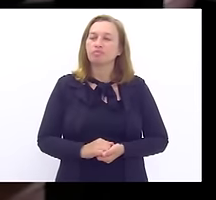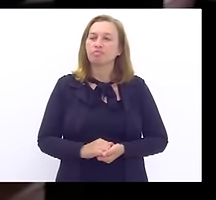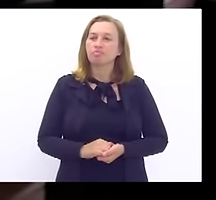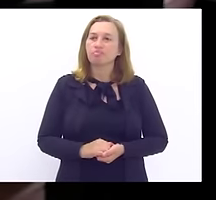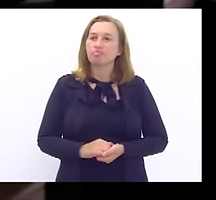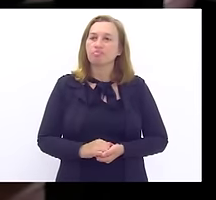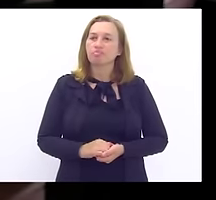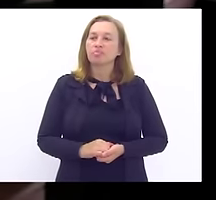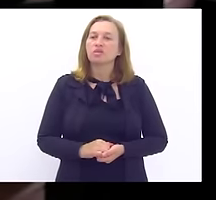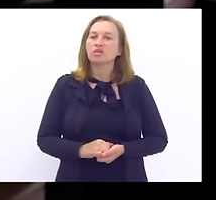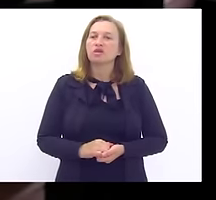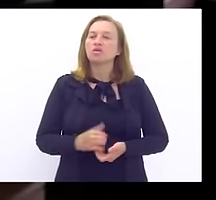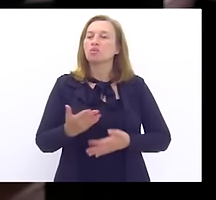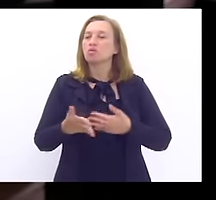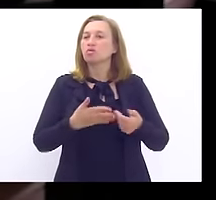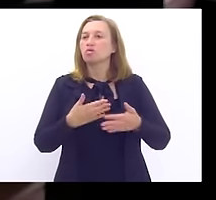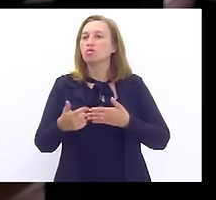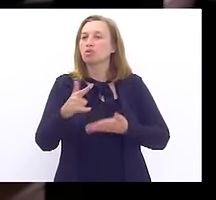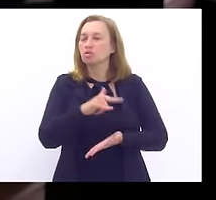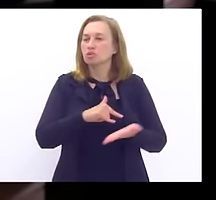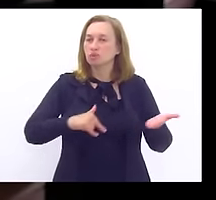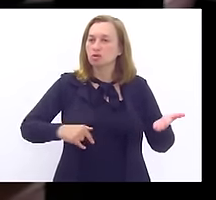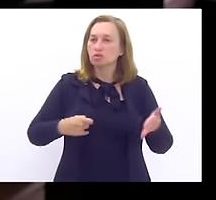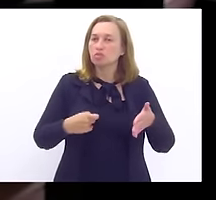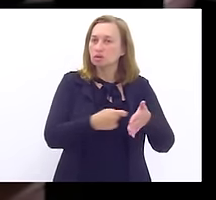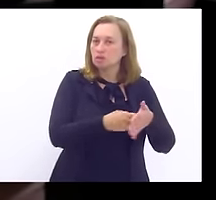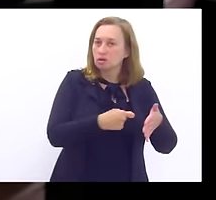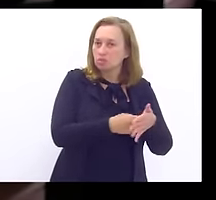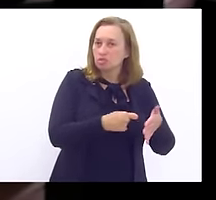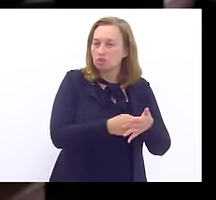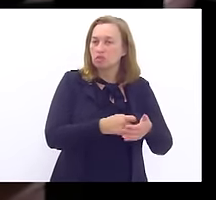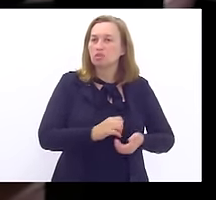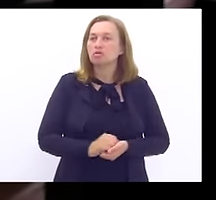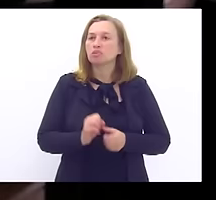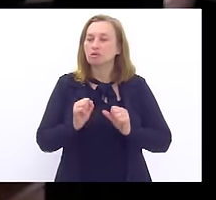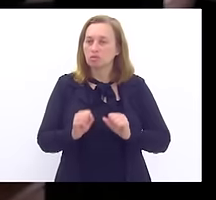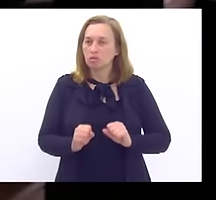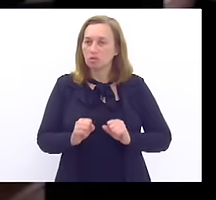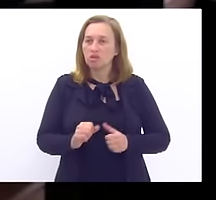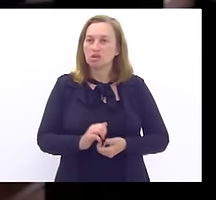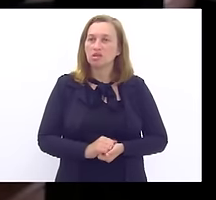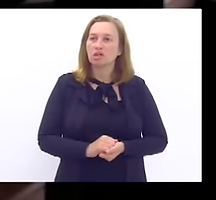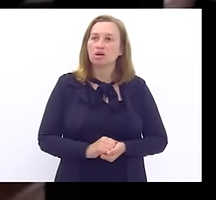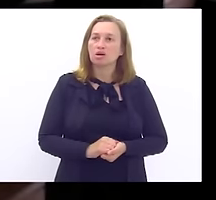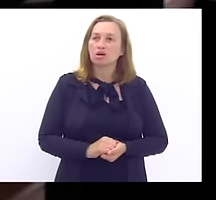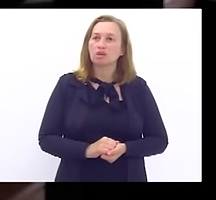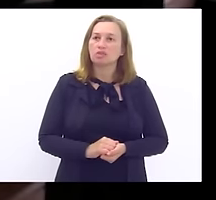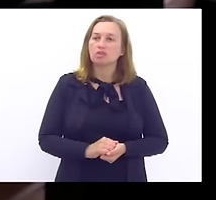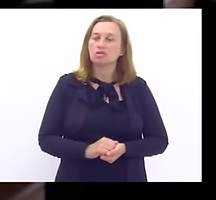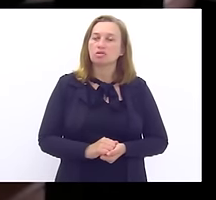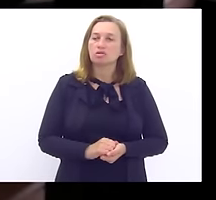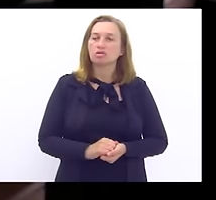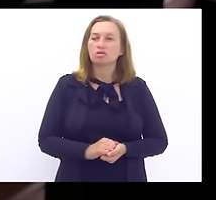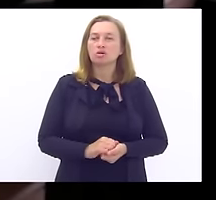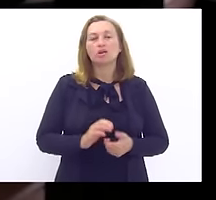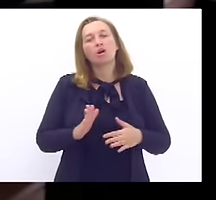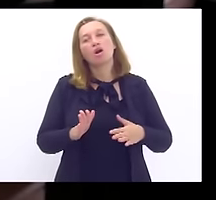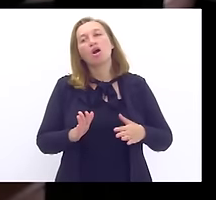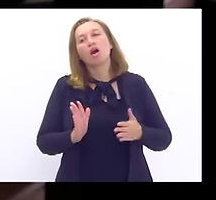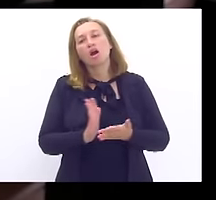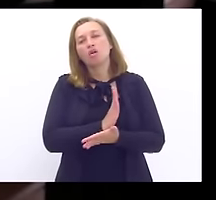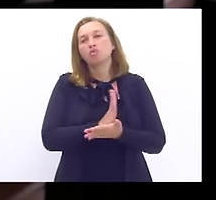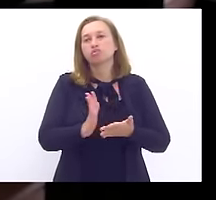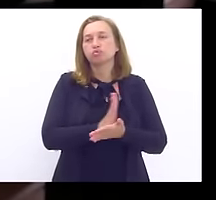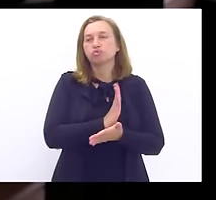receber qualquer tipo de documento de denúncia que possa imputar né algum indício de